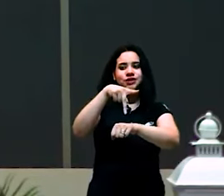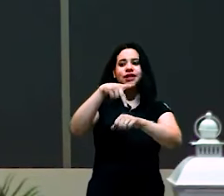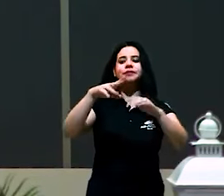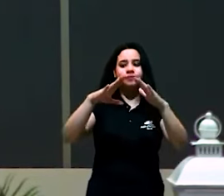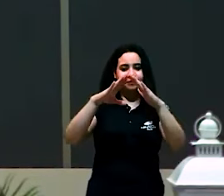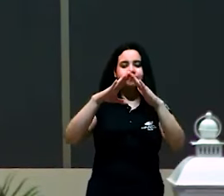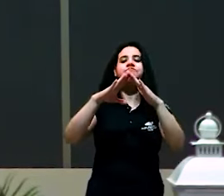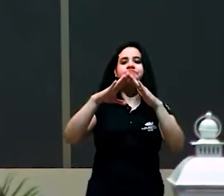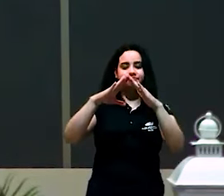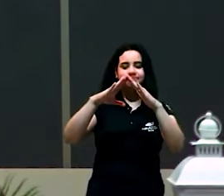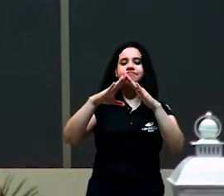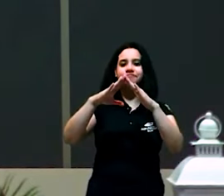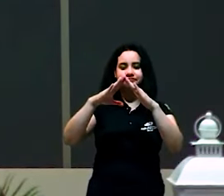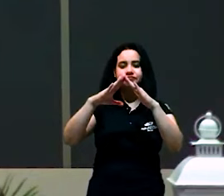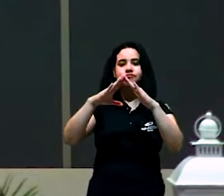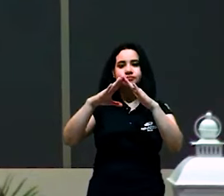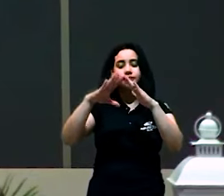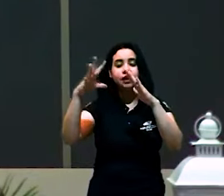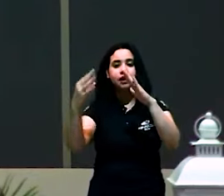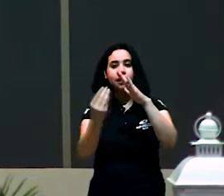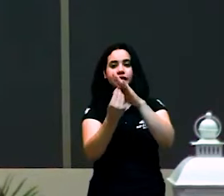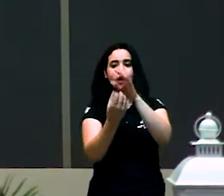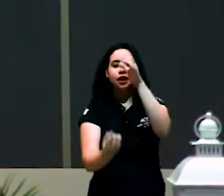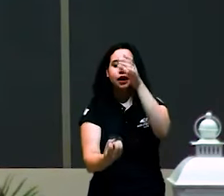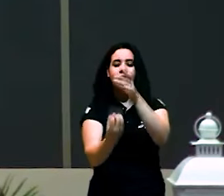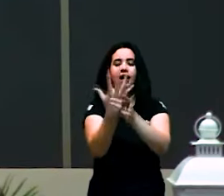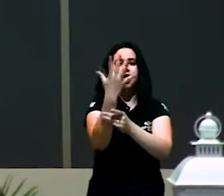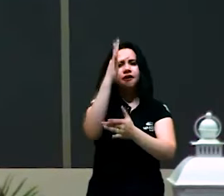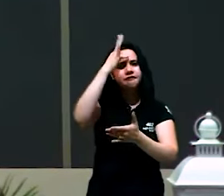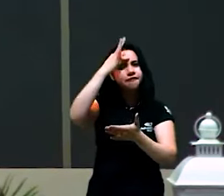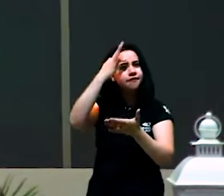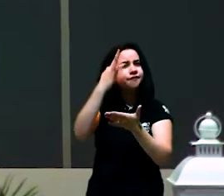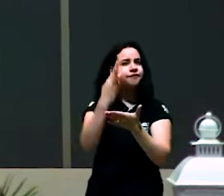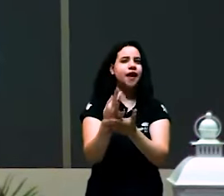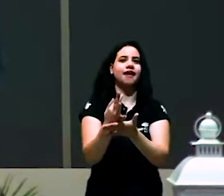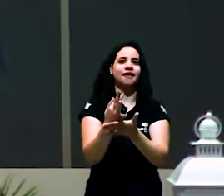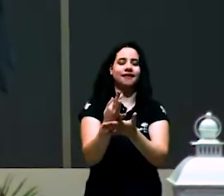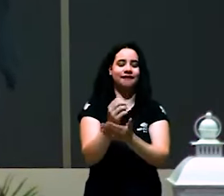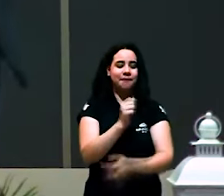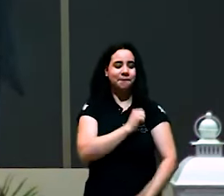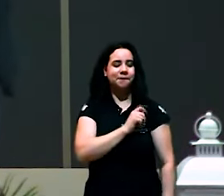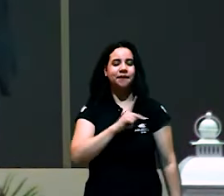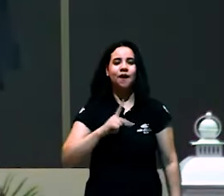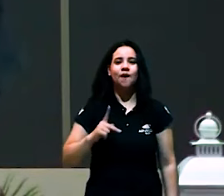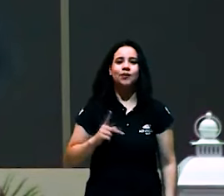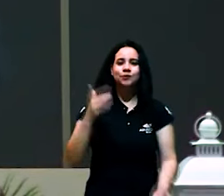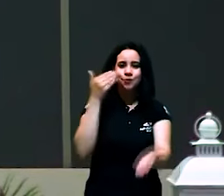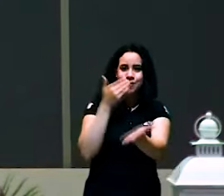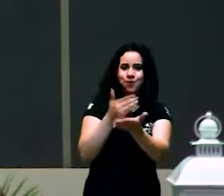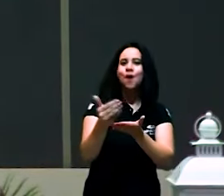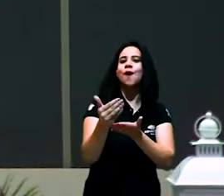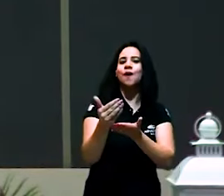apostólica. Eles chegaram com a missão fé apostólica. E a Assembleia de Deus foi fundada no